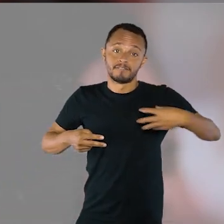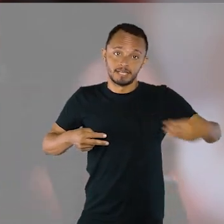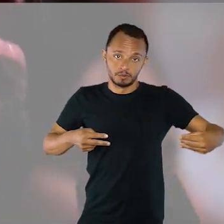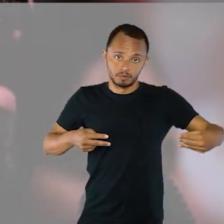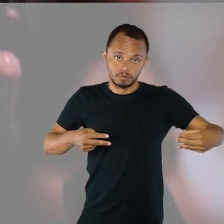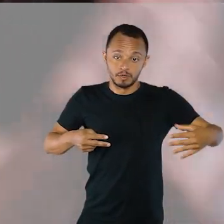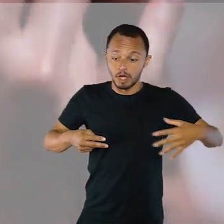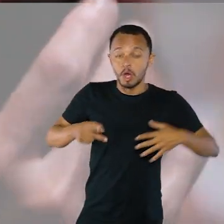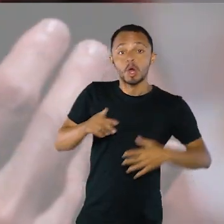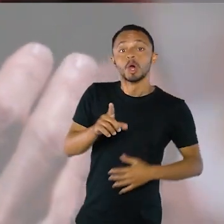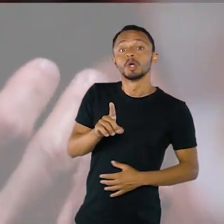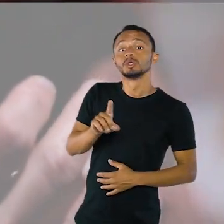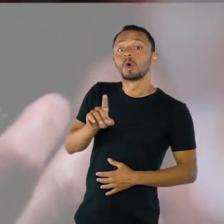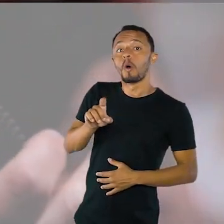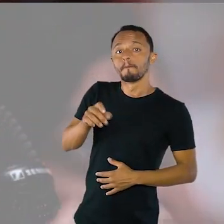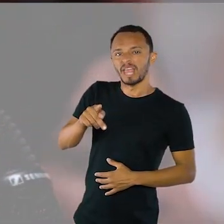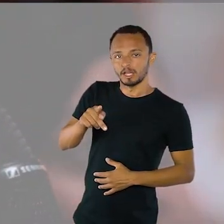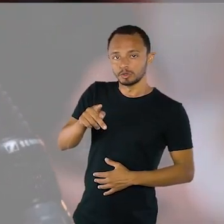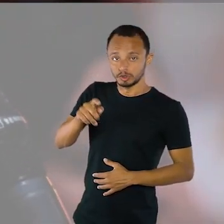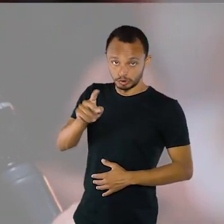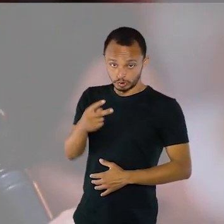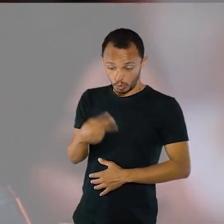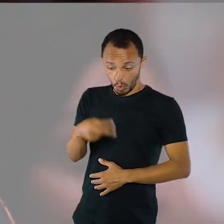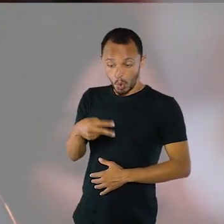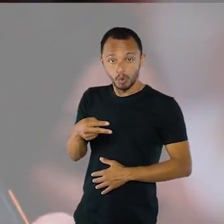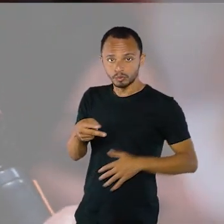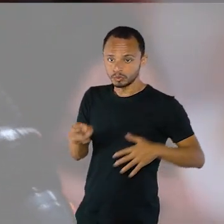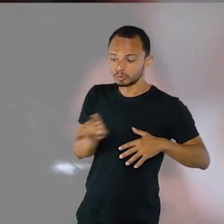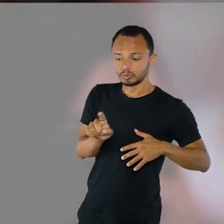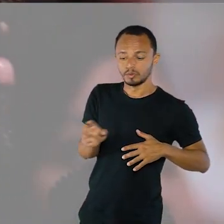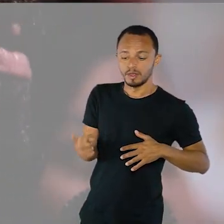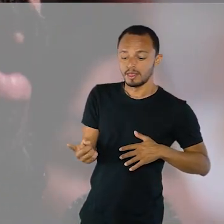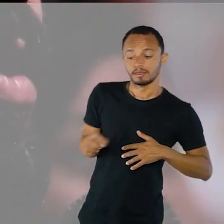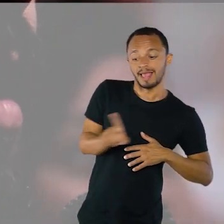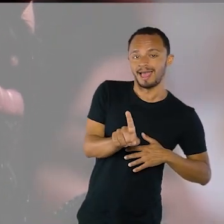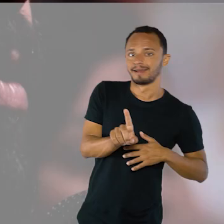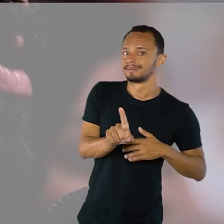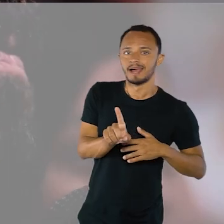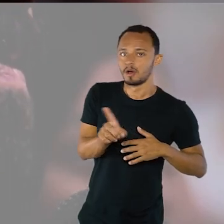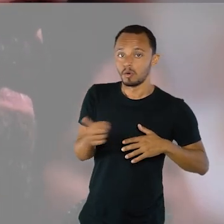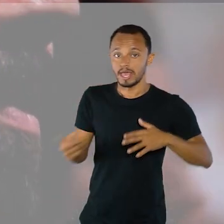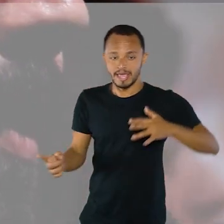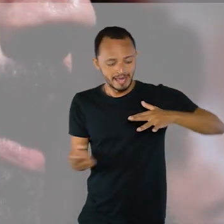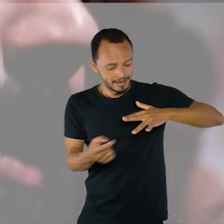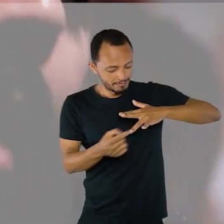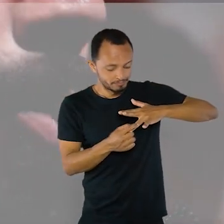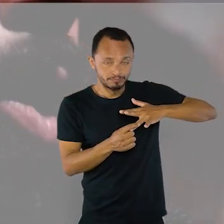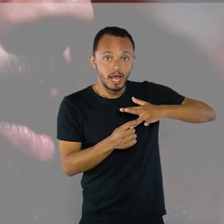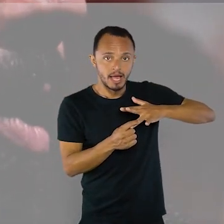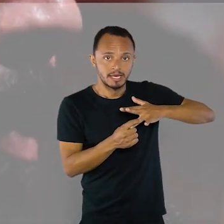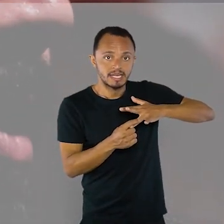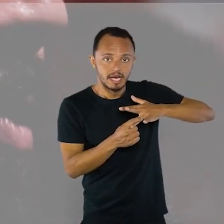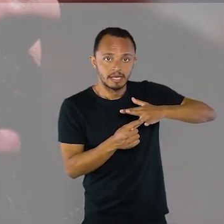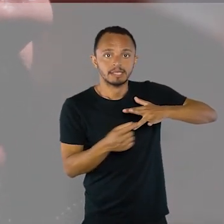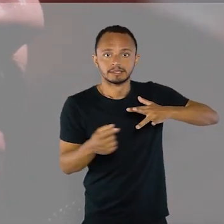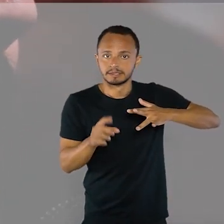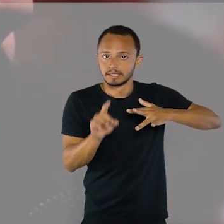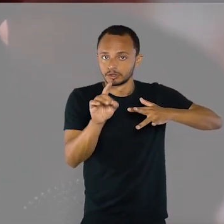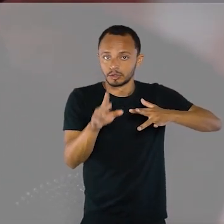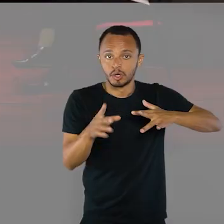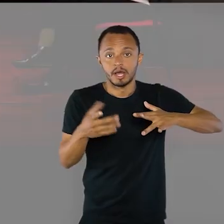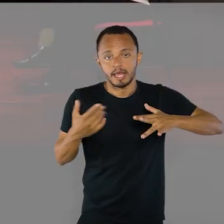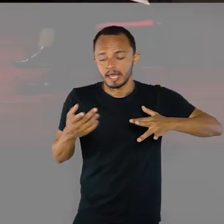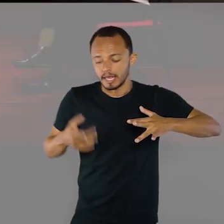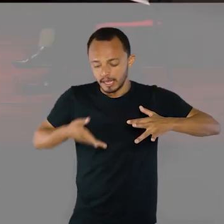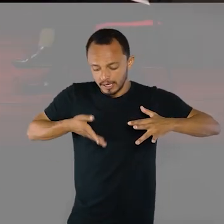mas está presente a partir da aliança que ela usa e que toca a figura do Dom Pedro II ao colo apenas com 10